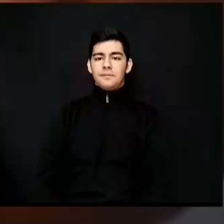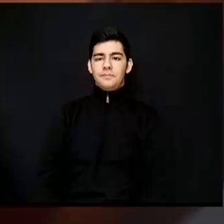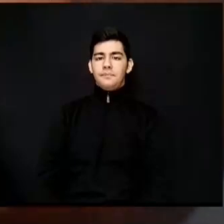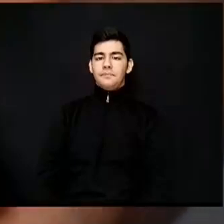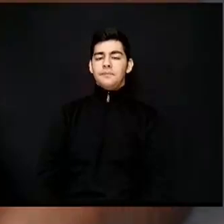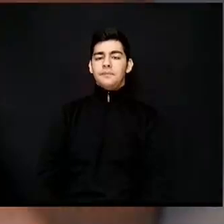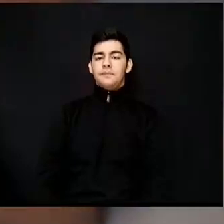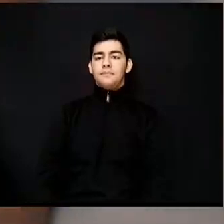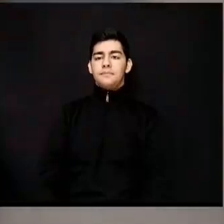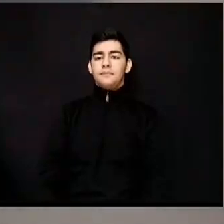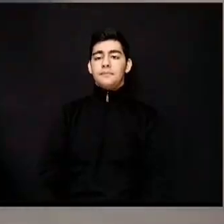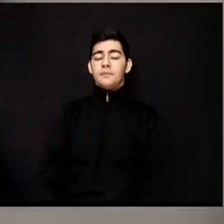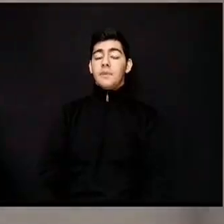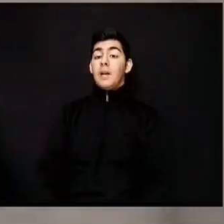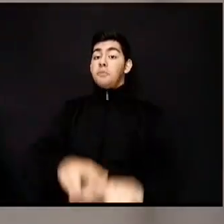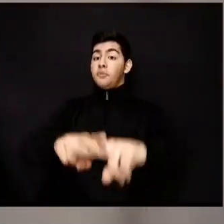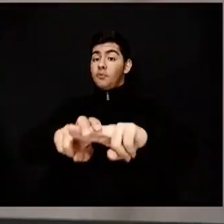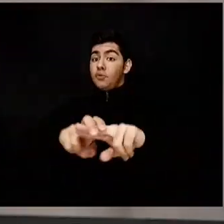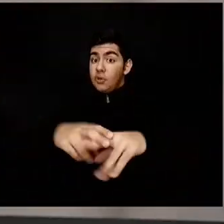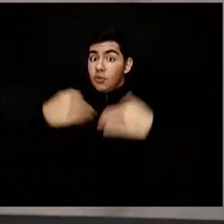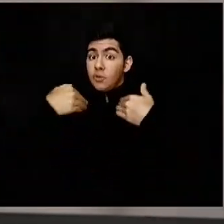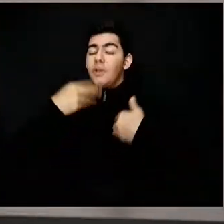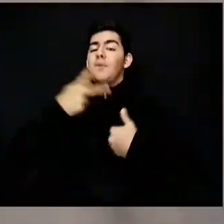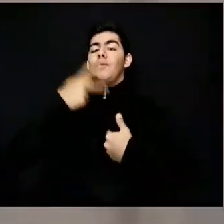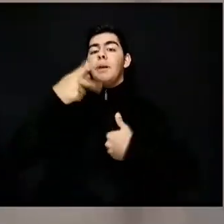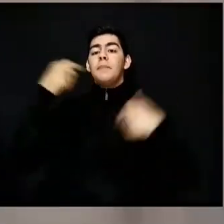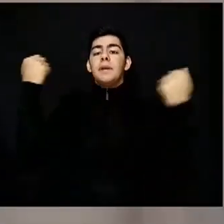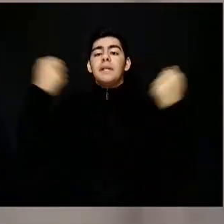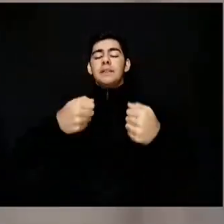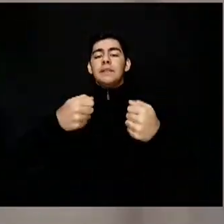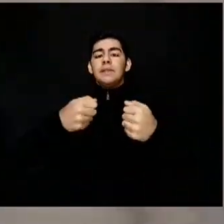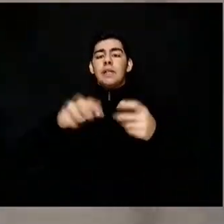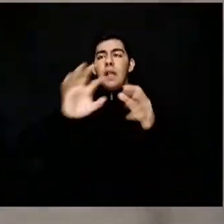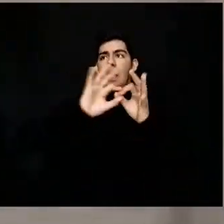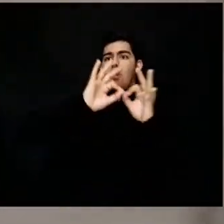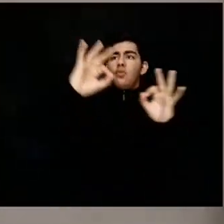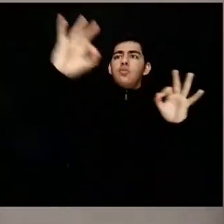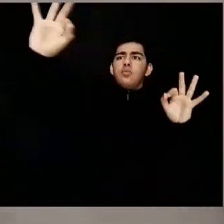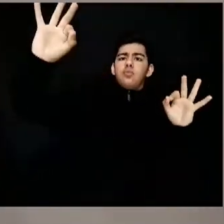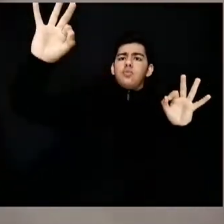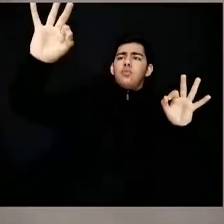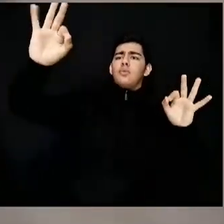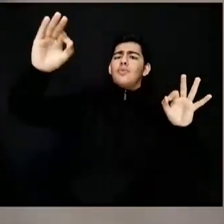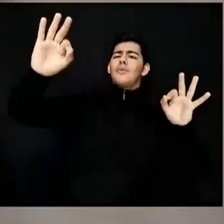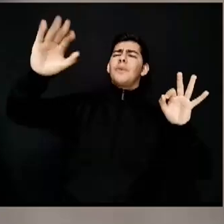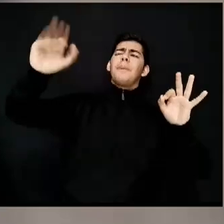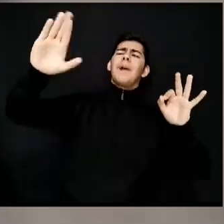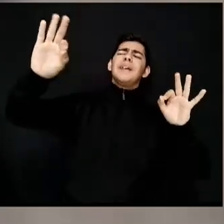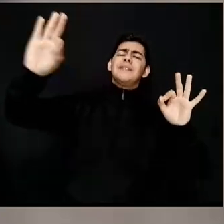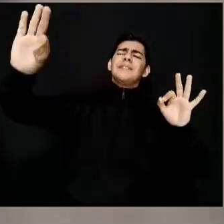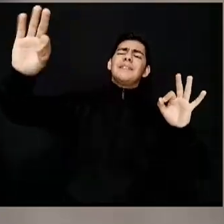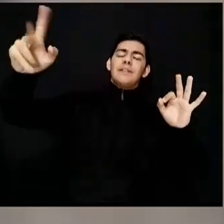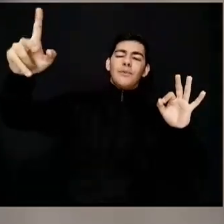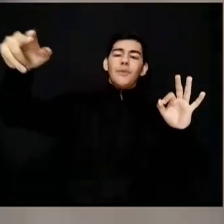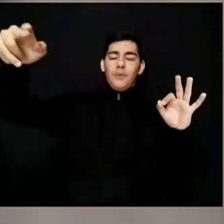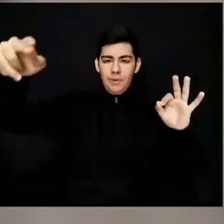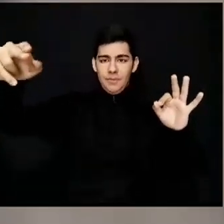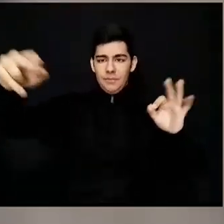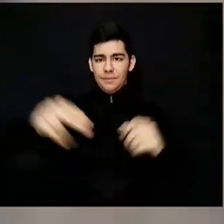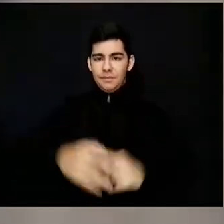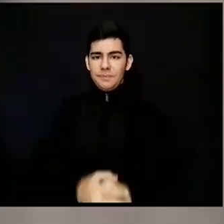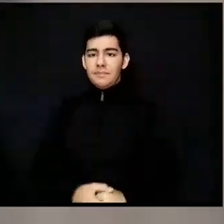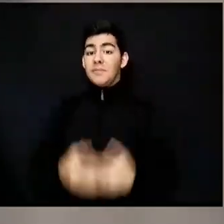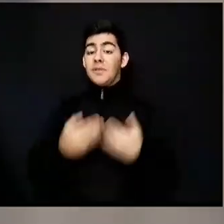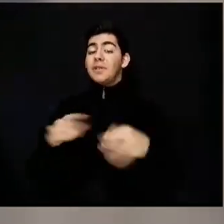mais, mas não tanto que depois desperdice. Eu também sempre gosto de deixar caidinho